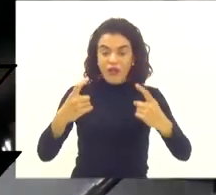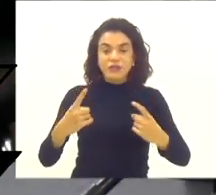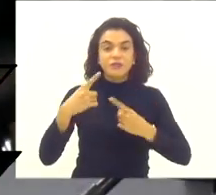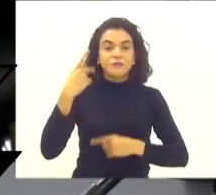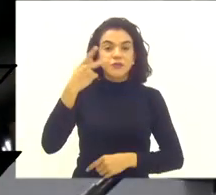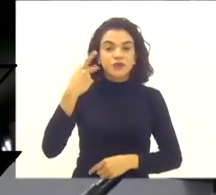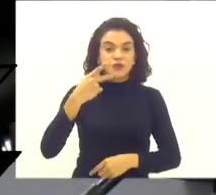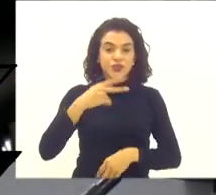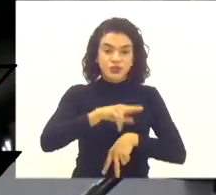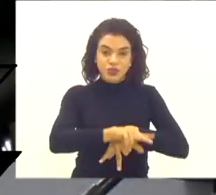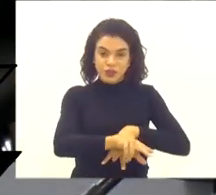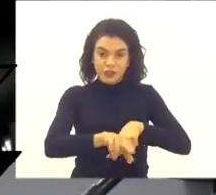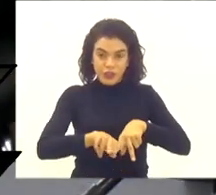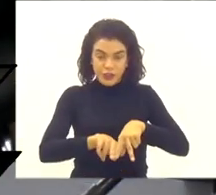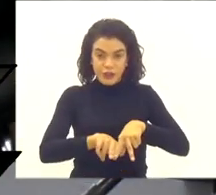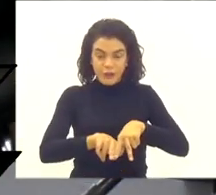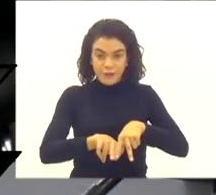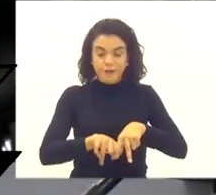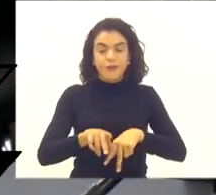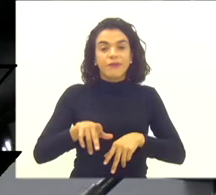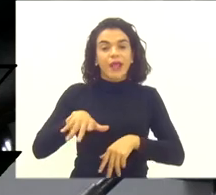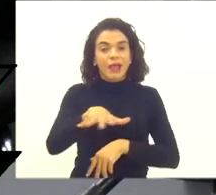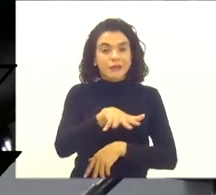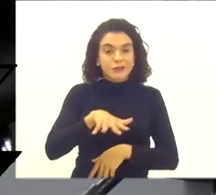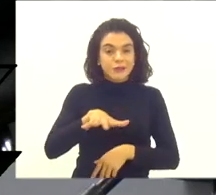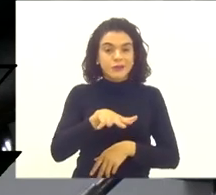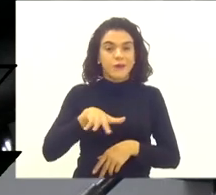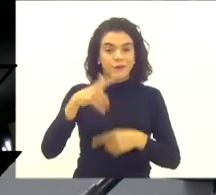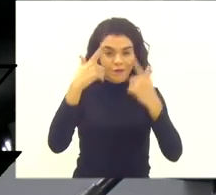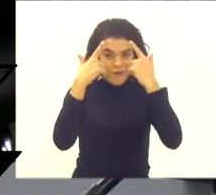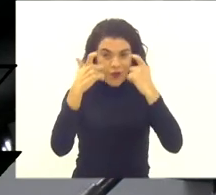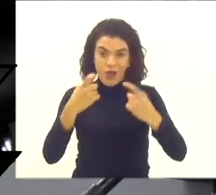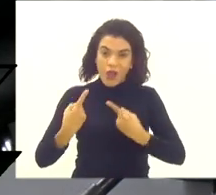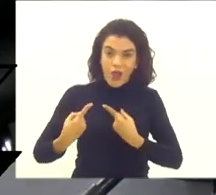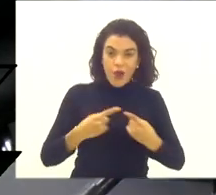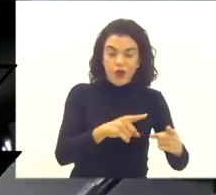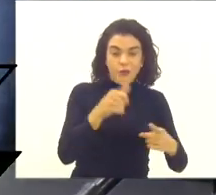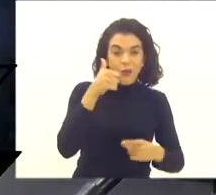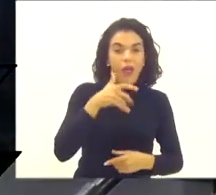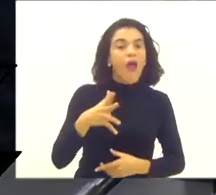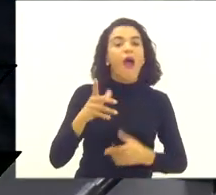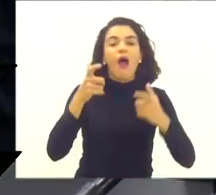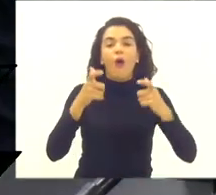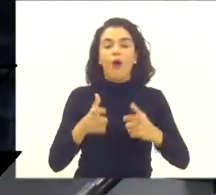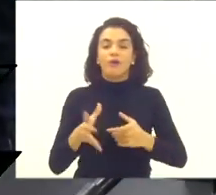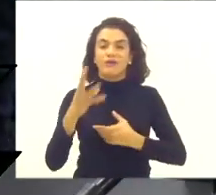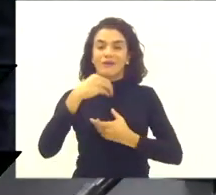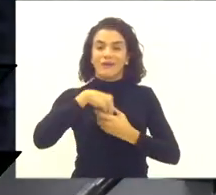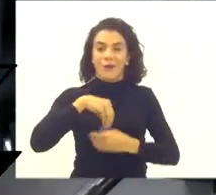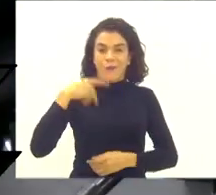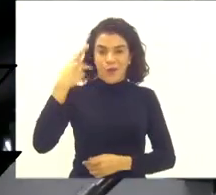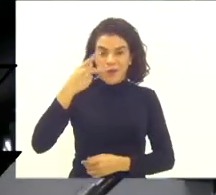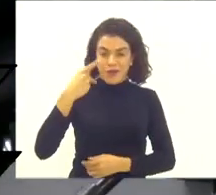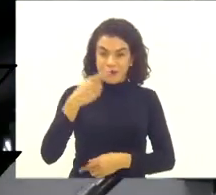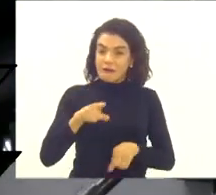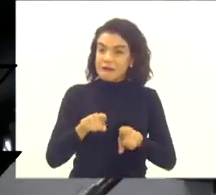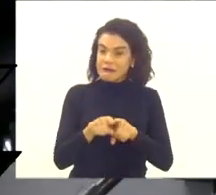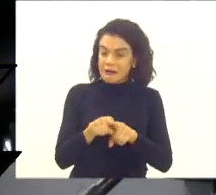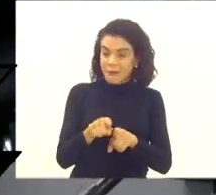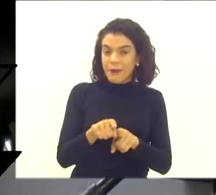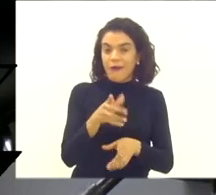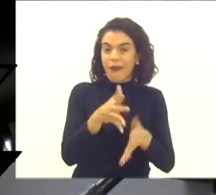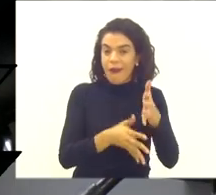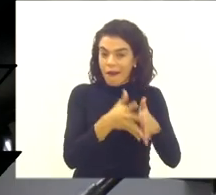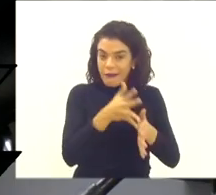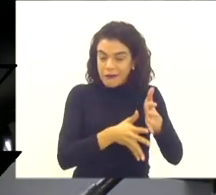né a situação da violência contra mulher na política que atinge também especialmente